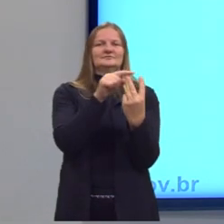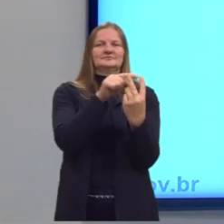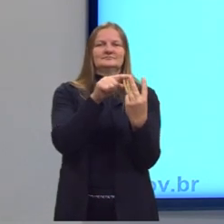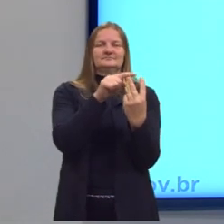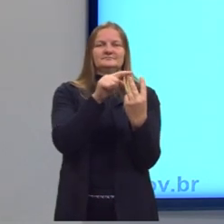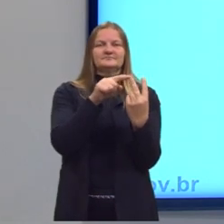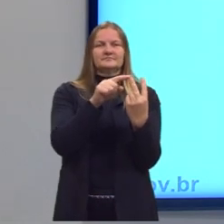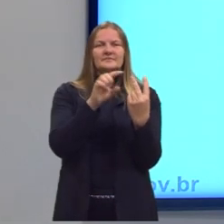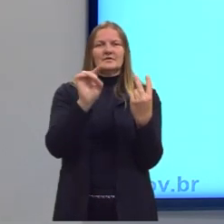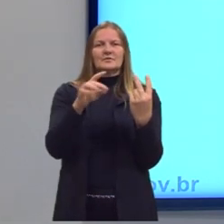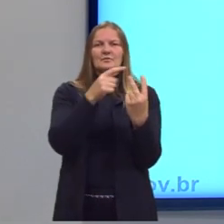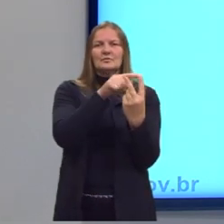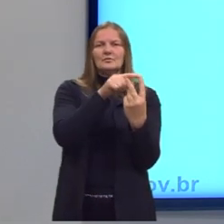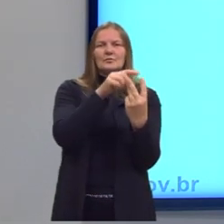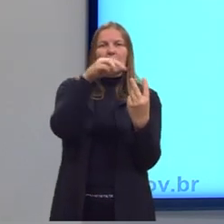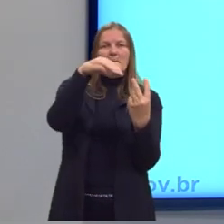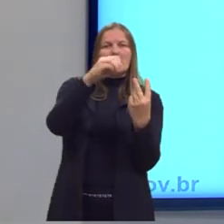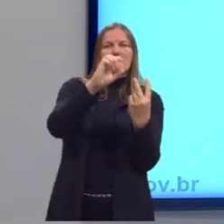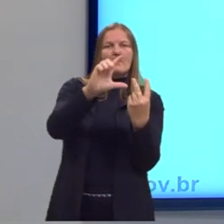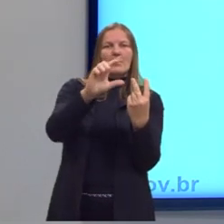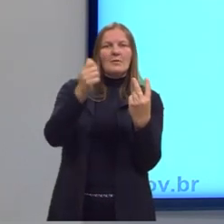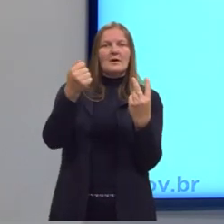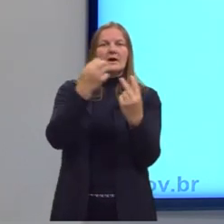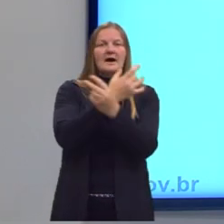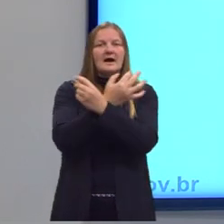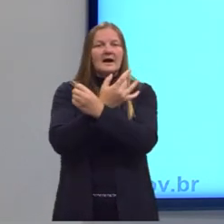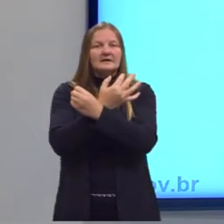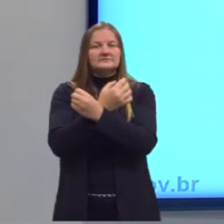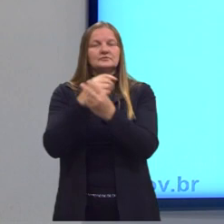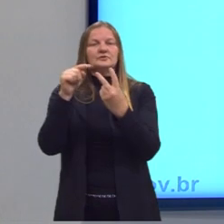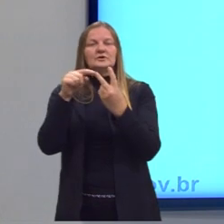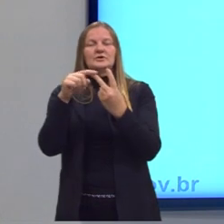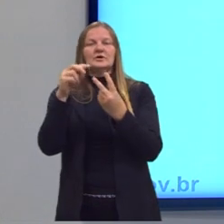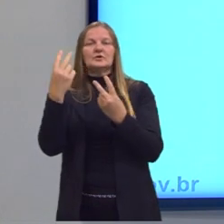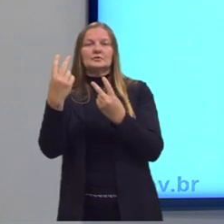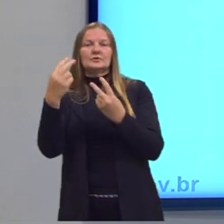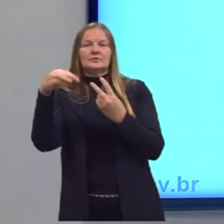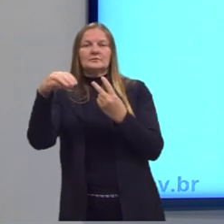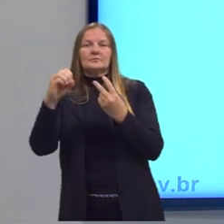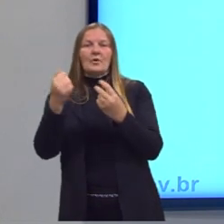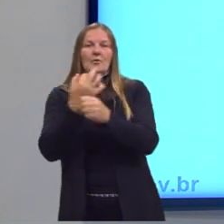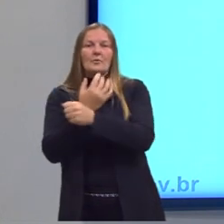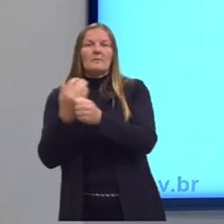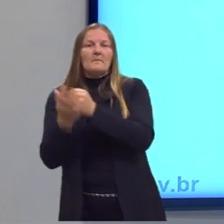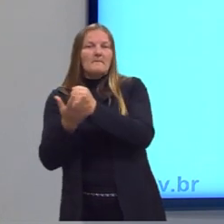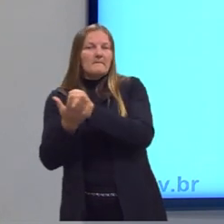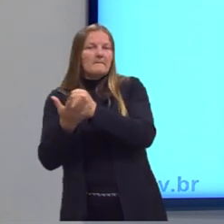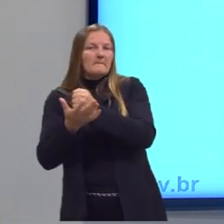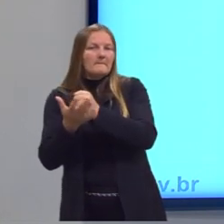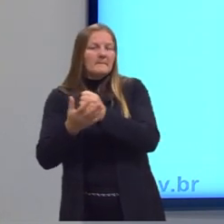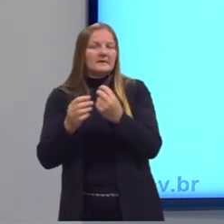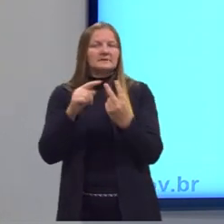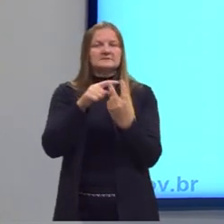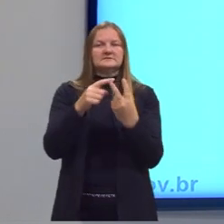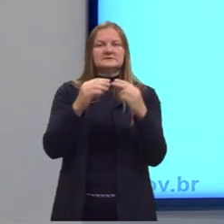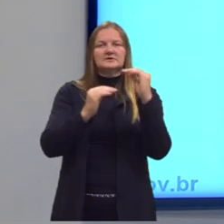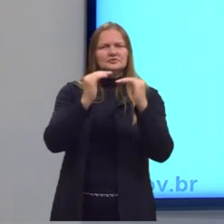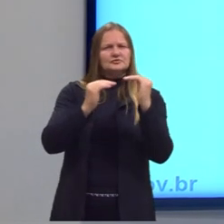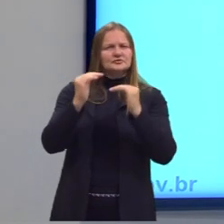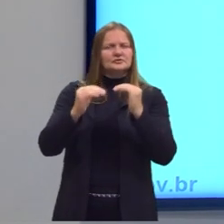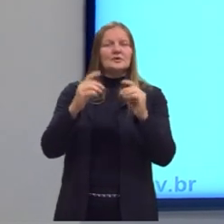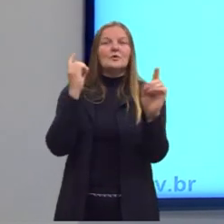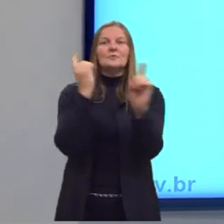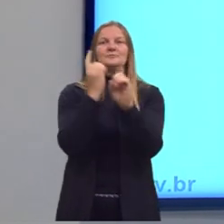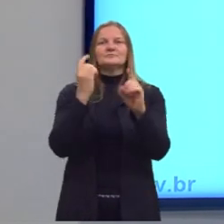dois 11 Ball do ácido para 2 mols da base tá então preciso